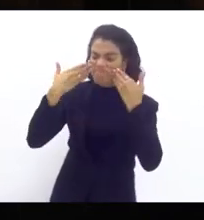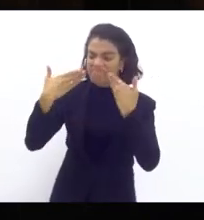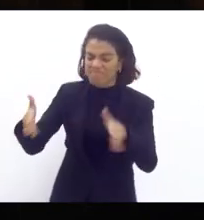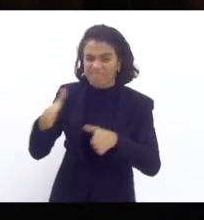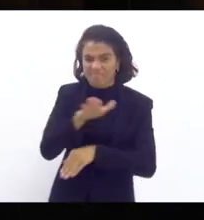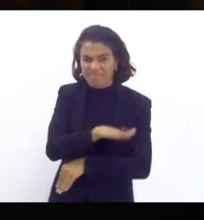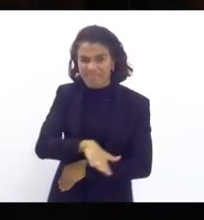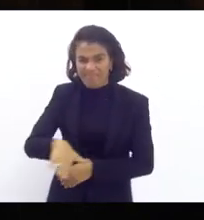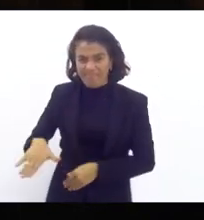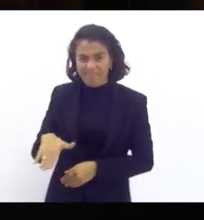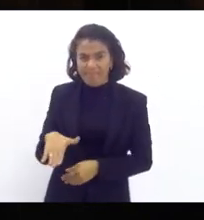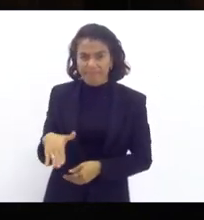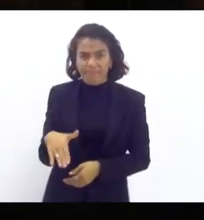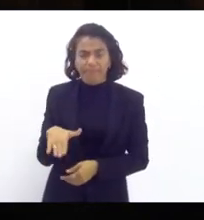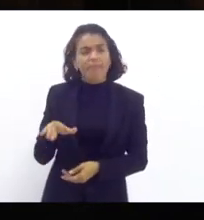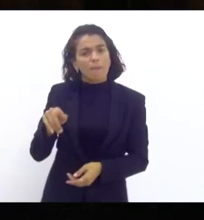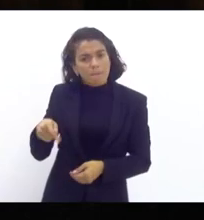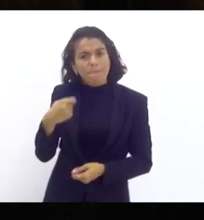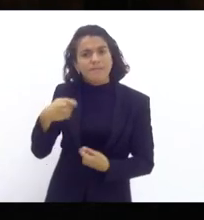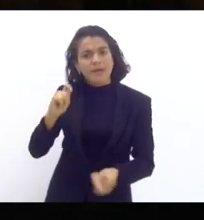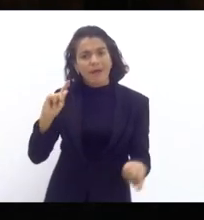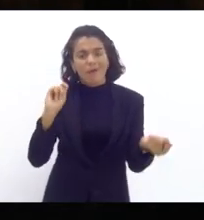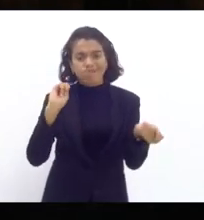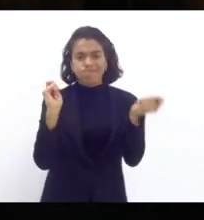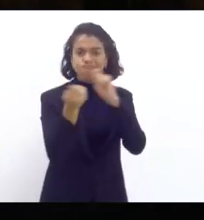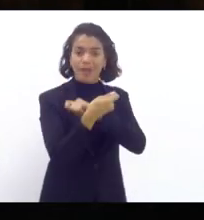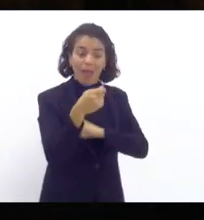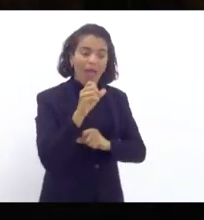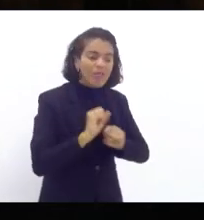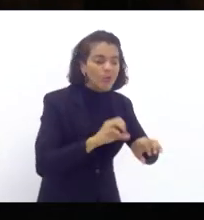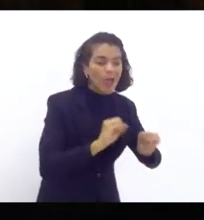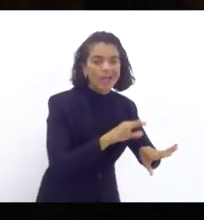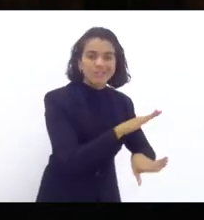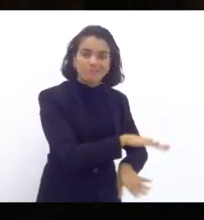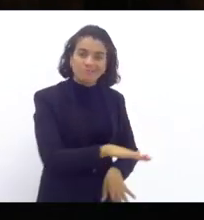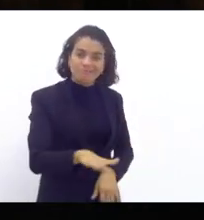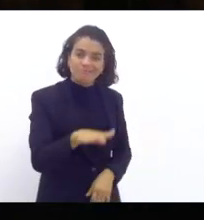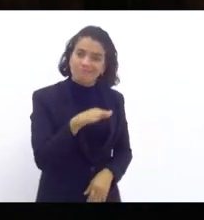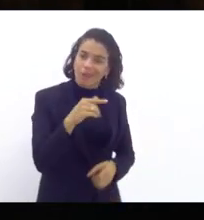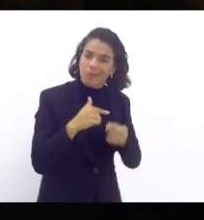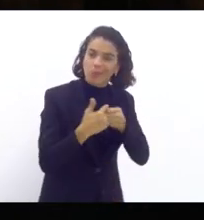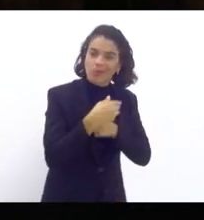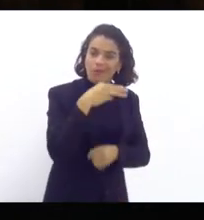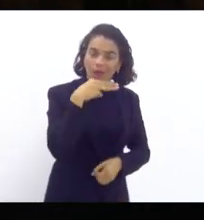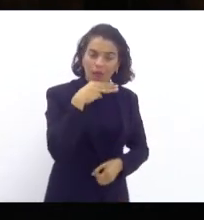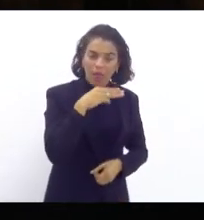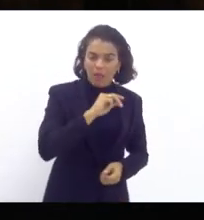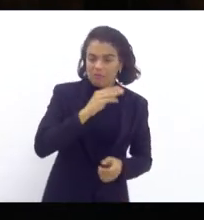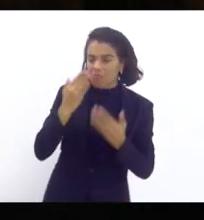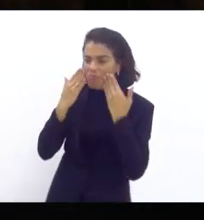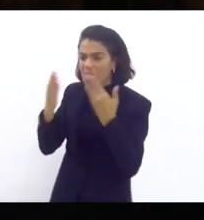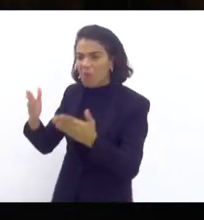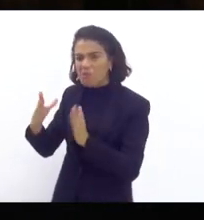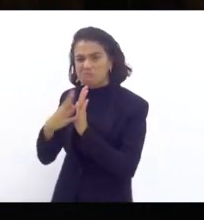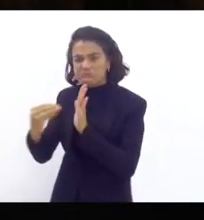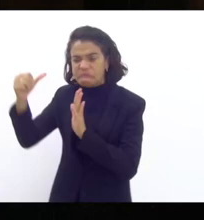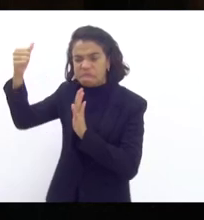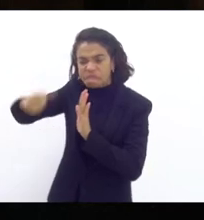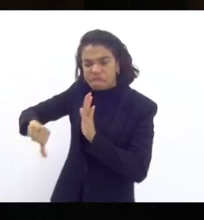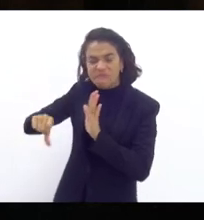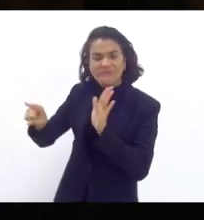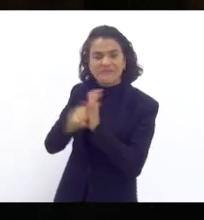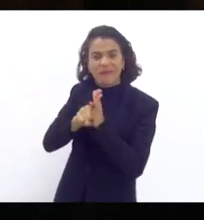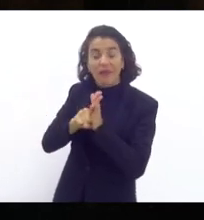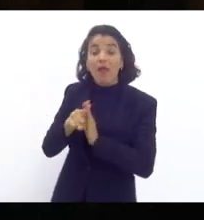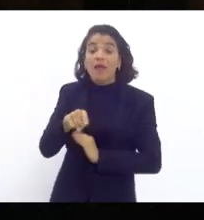das crianças, ao invés de dar educação para as crianças do município de Mangaratiba, fica dando maus exemplos.